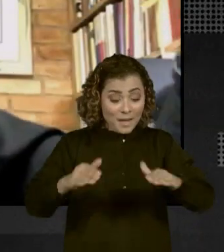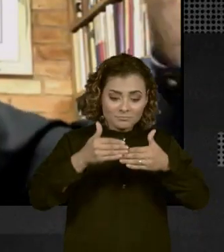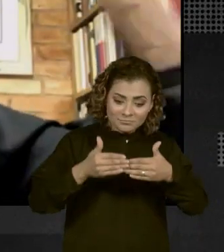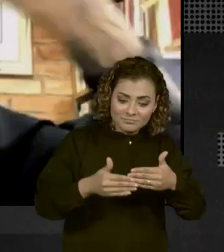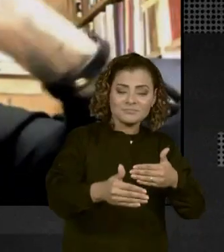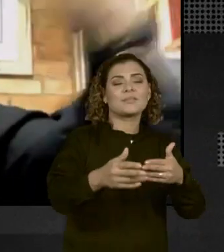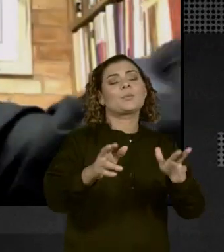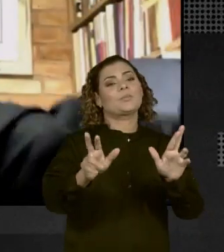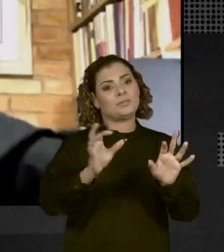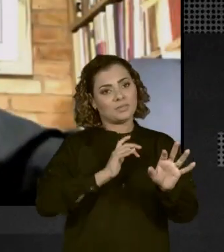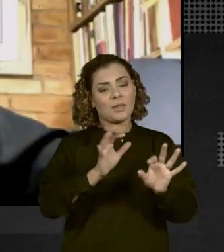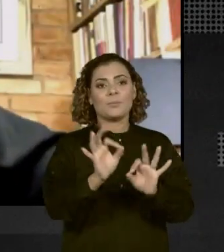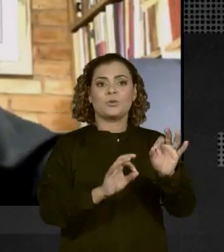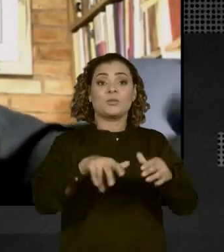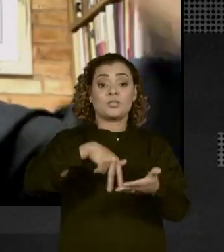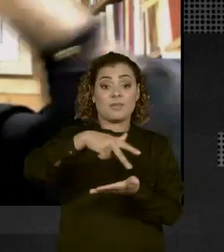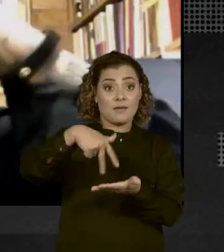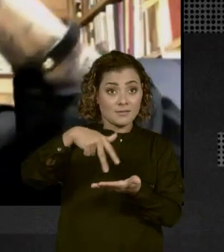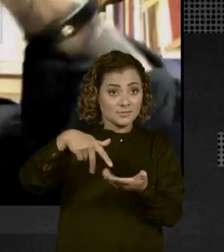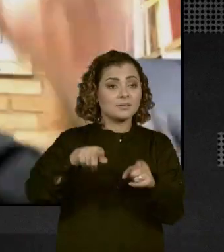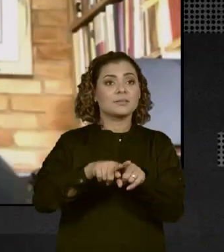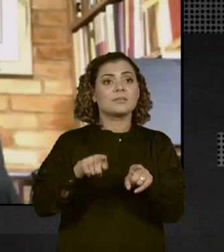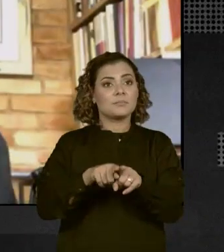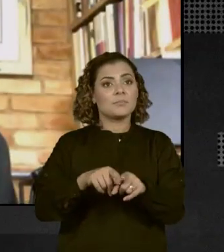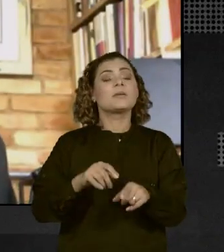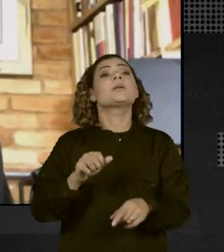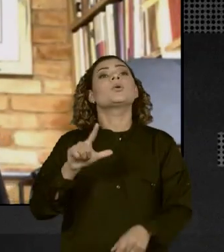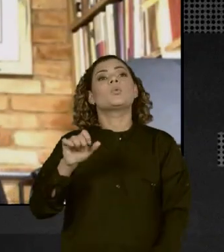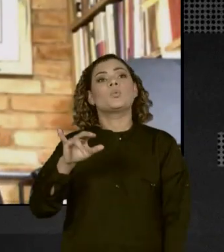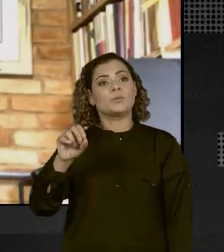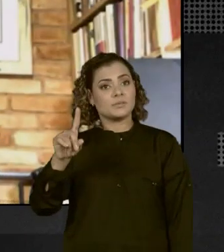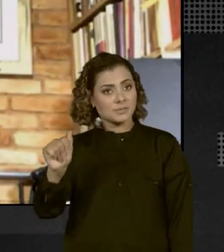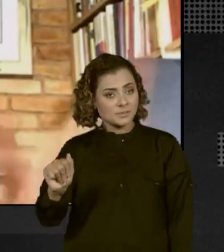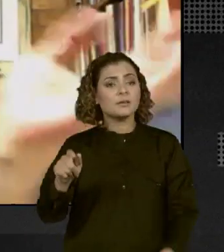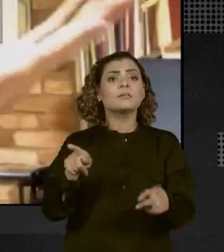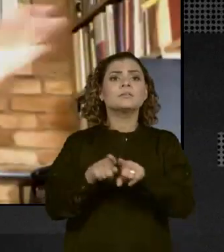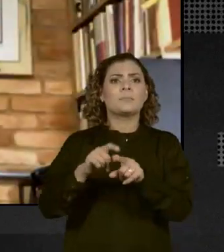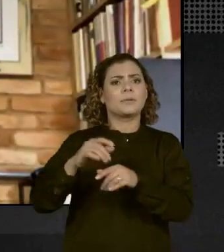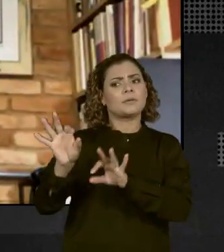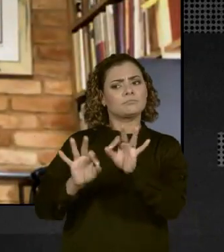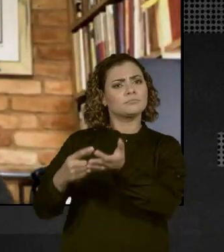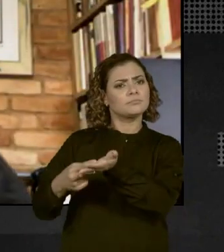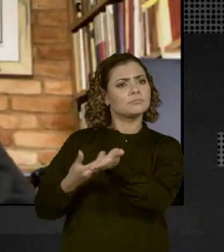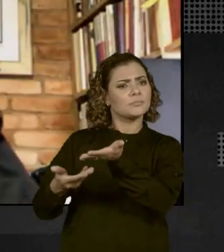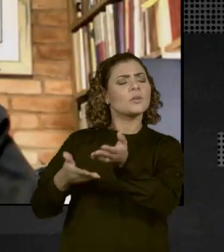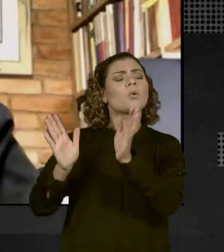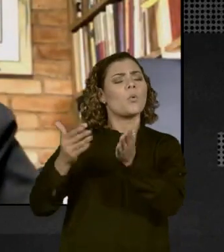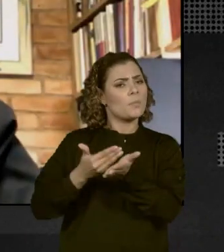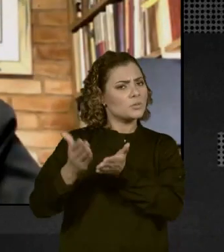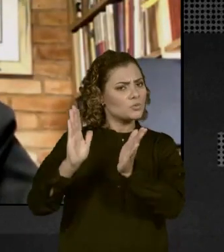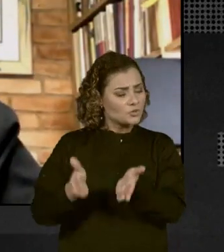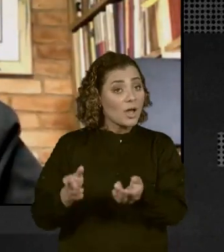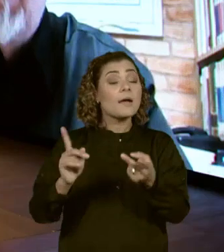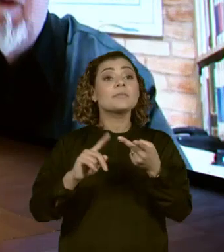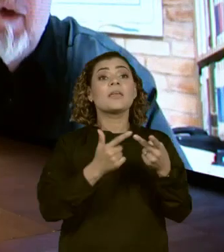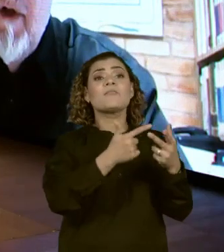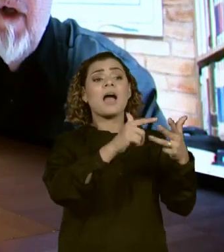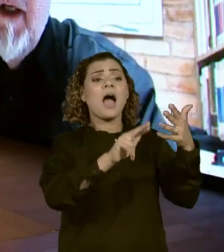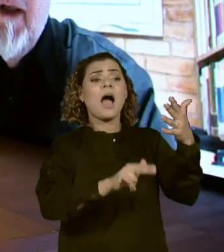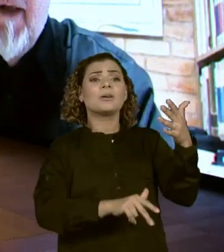artesanato, né? Mas eu tenho um monte de peças, gente, programada aí para frente. Assim que a